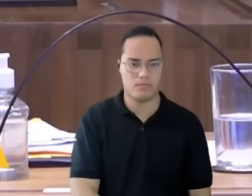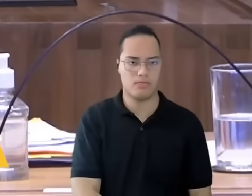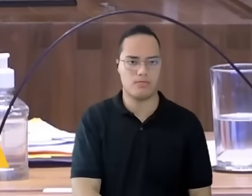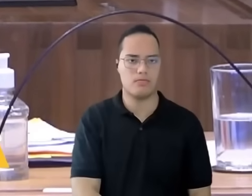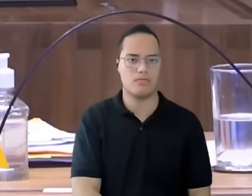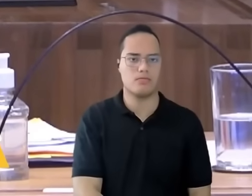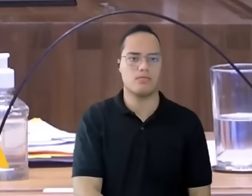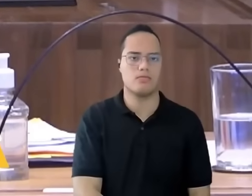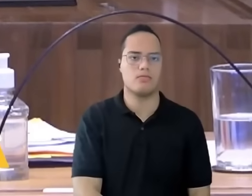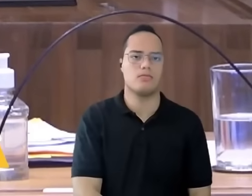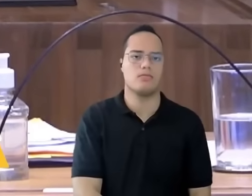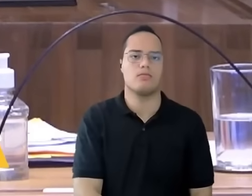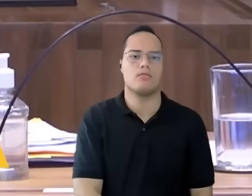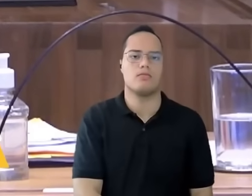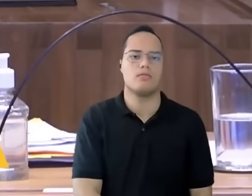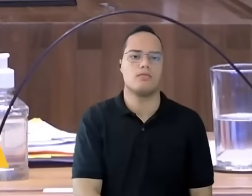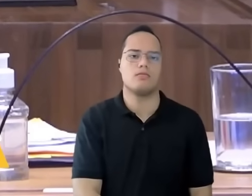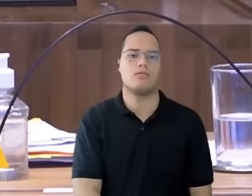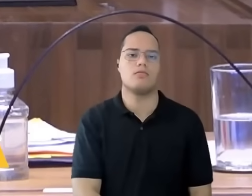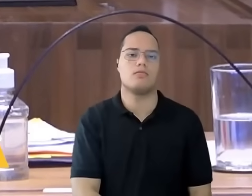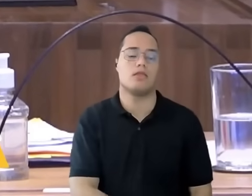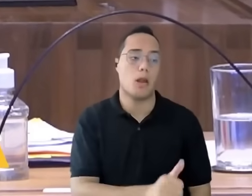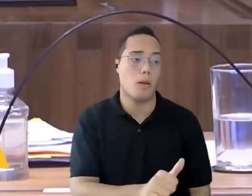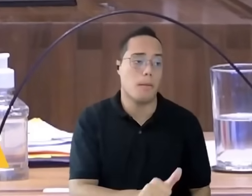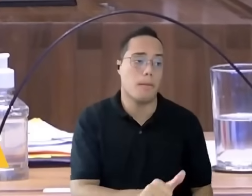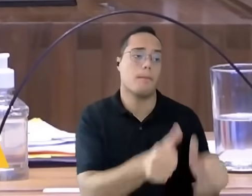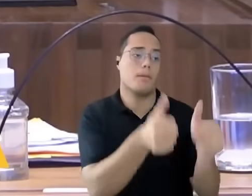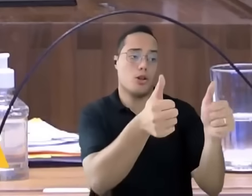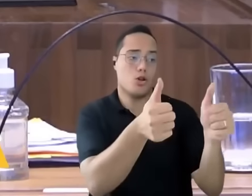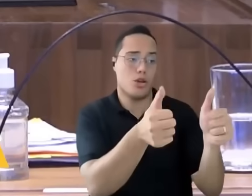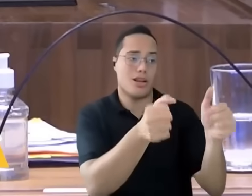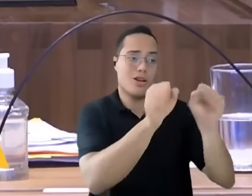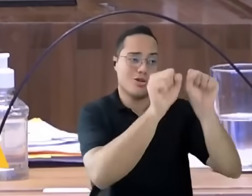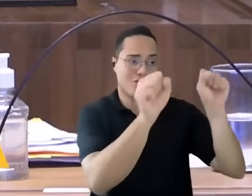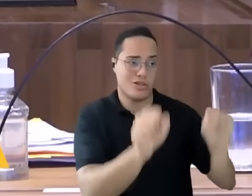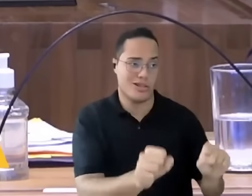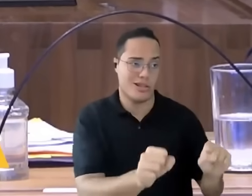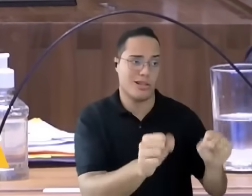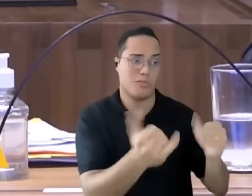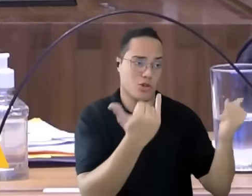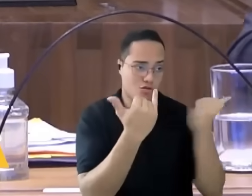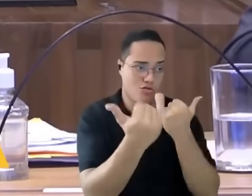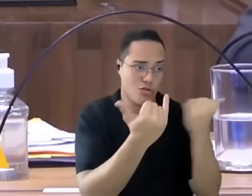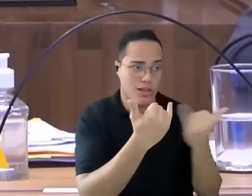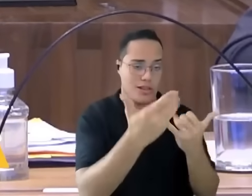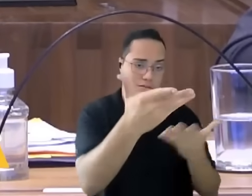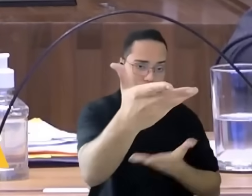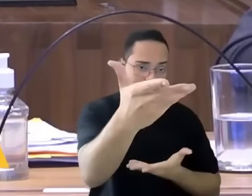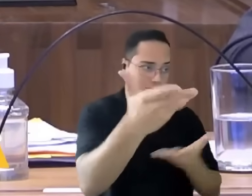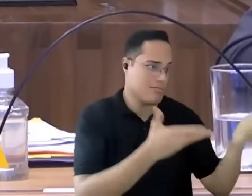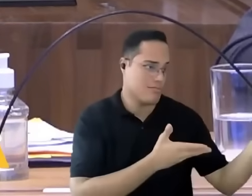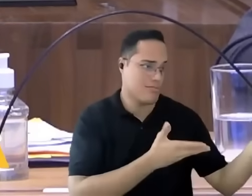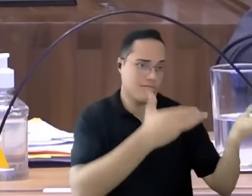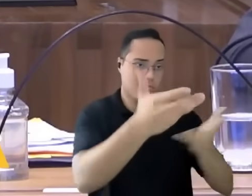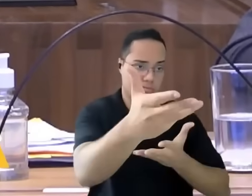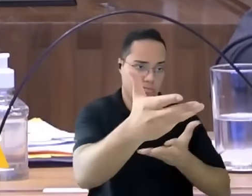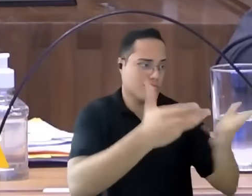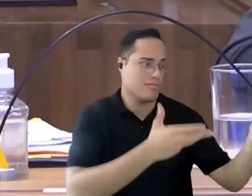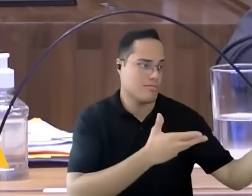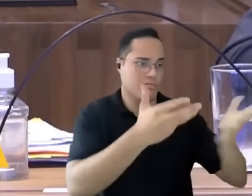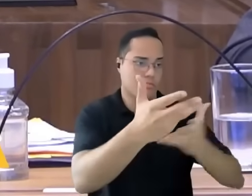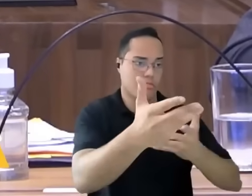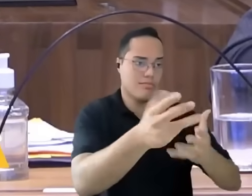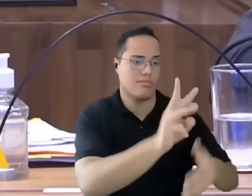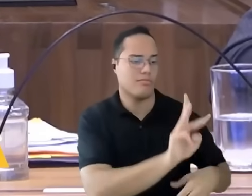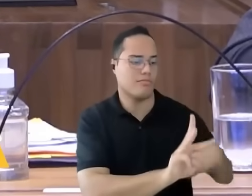esse sistema esse fluxo de informações de modo que sensores levem a decisores decisores imediatamente